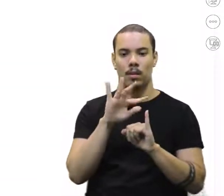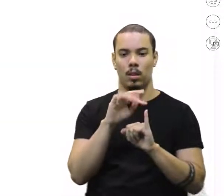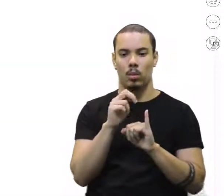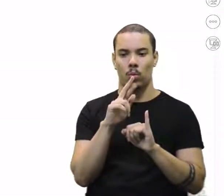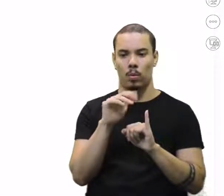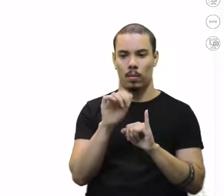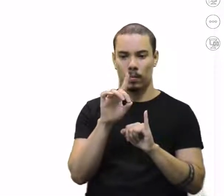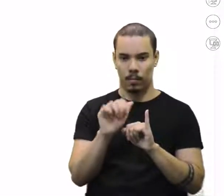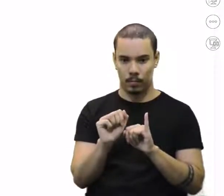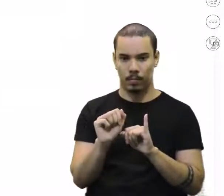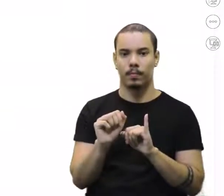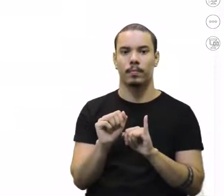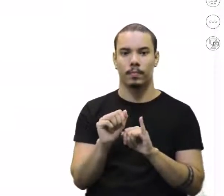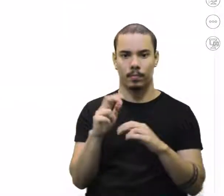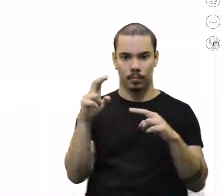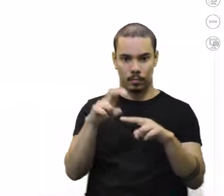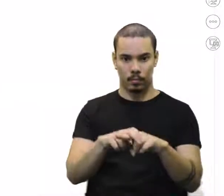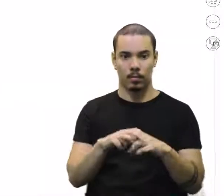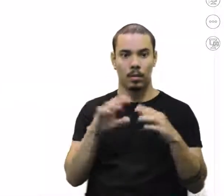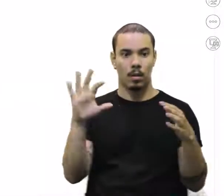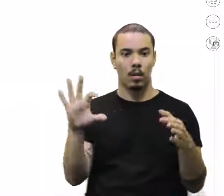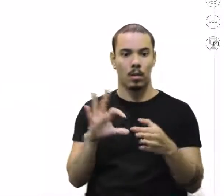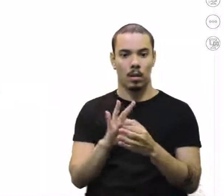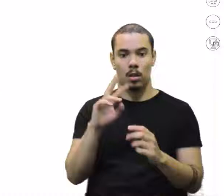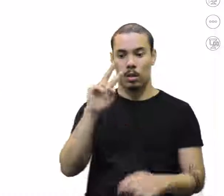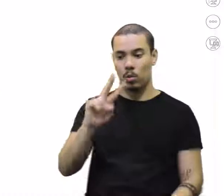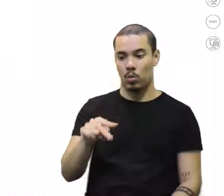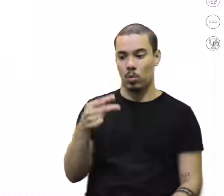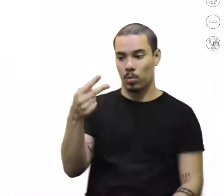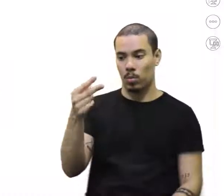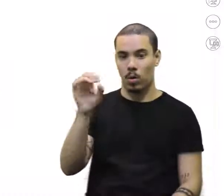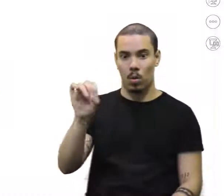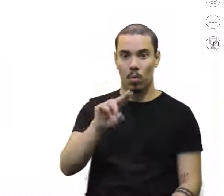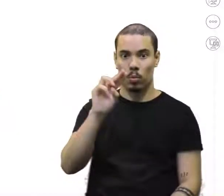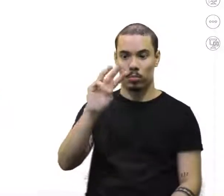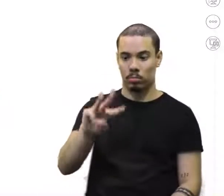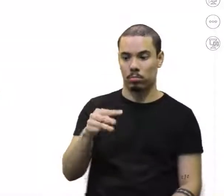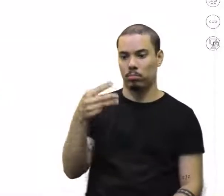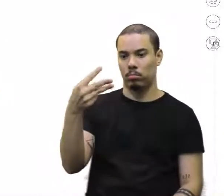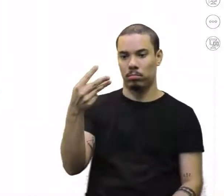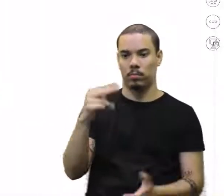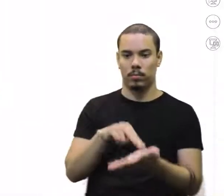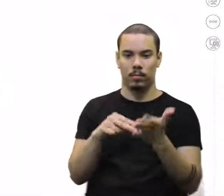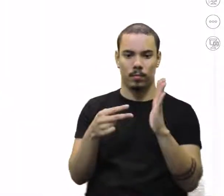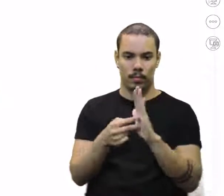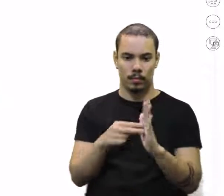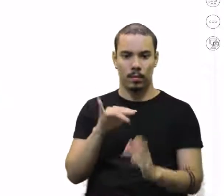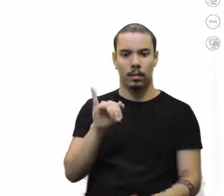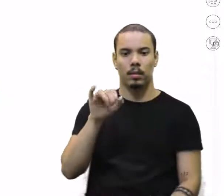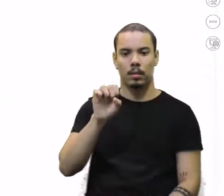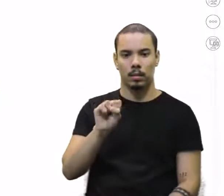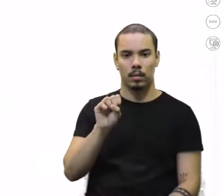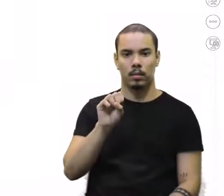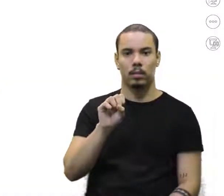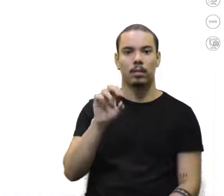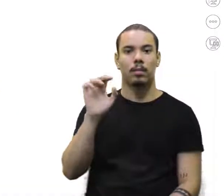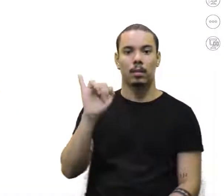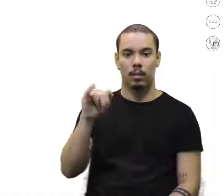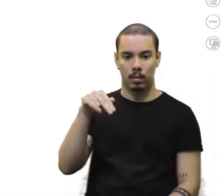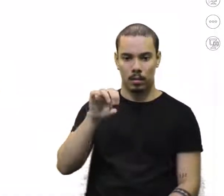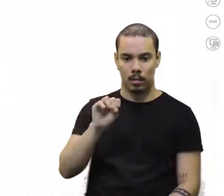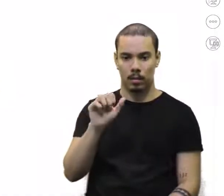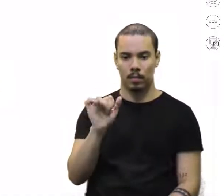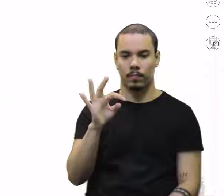insaturada, galera. Ligação dupla ou tripla configura insaturação. O que